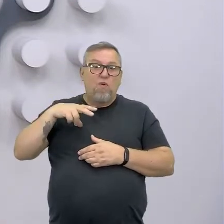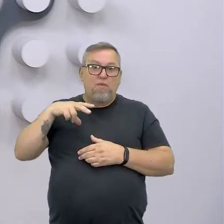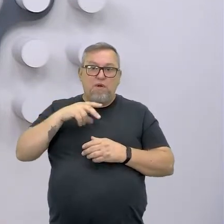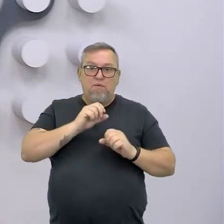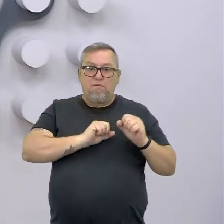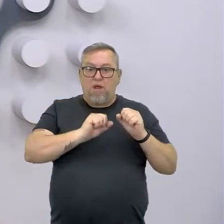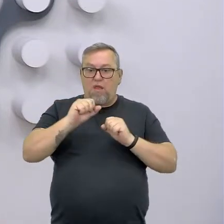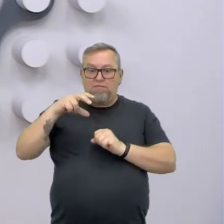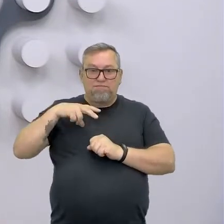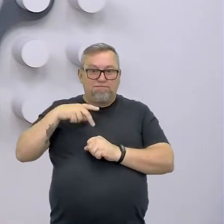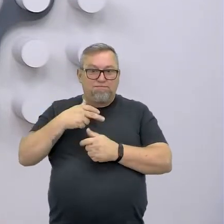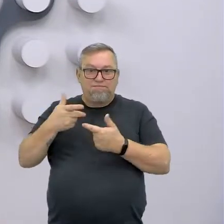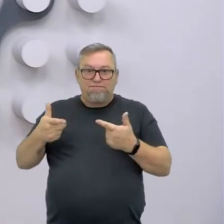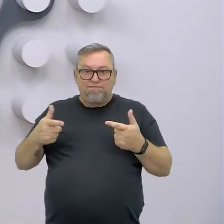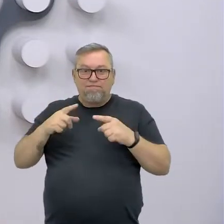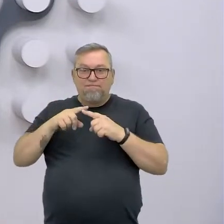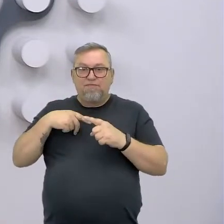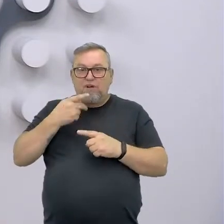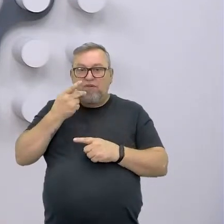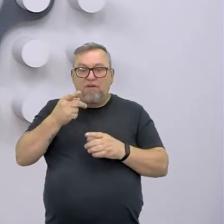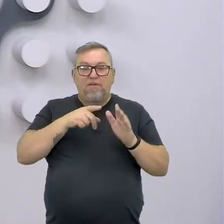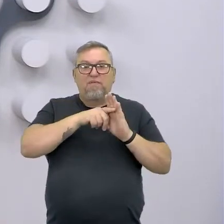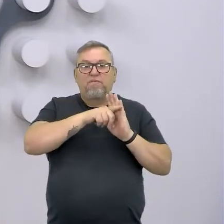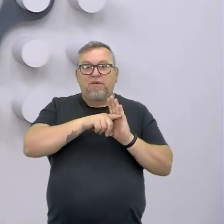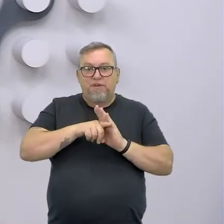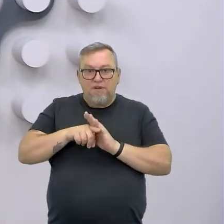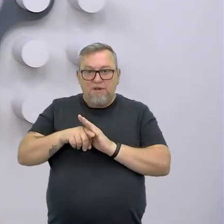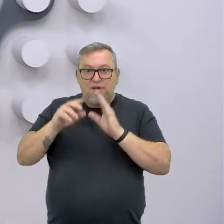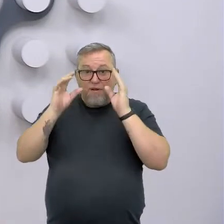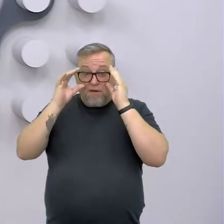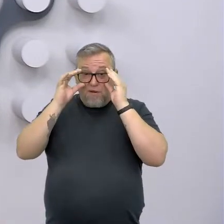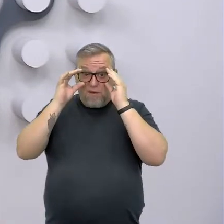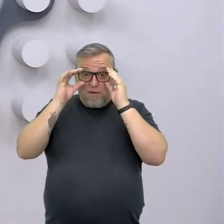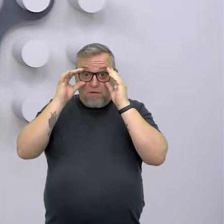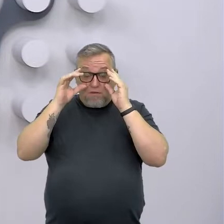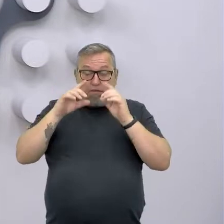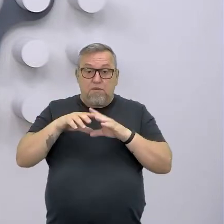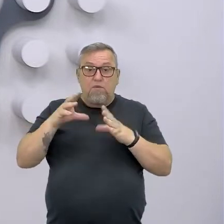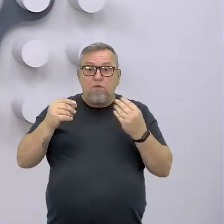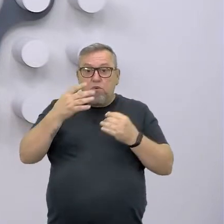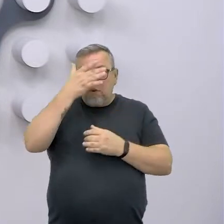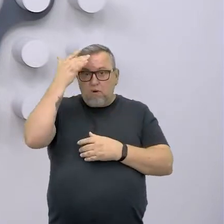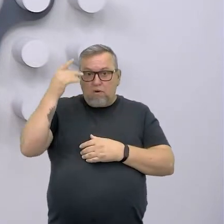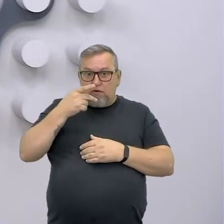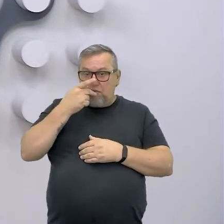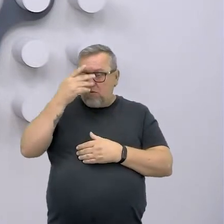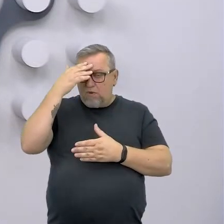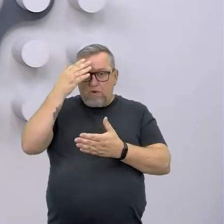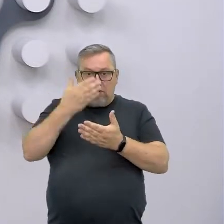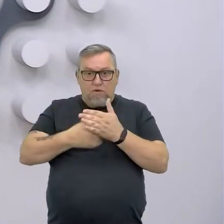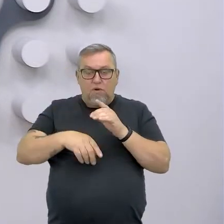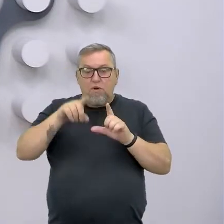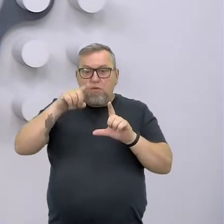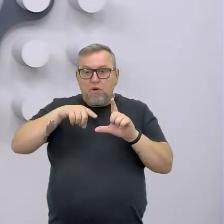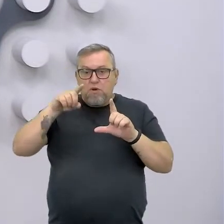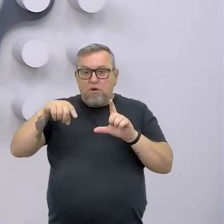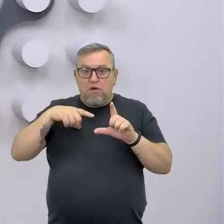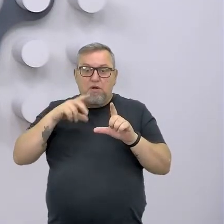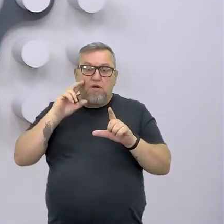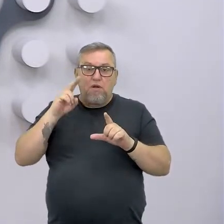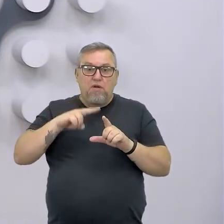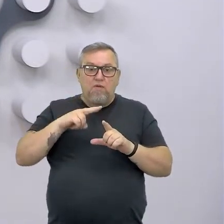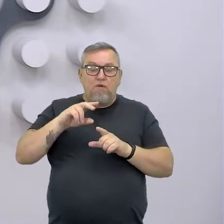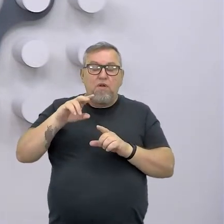privado na publicação dessas pesquisas, né? Então, um bom instituto de pesquisa ele teria que medir todas essas